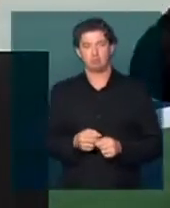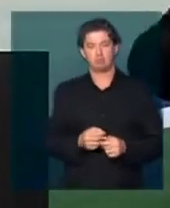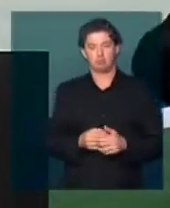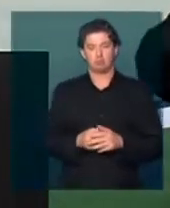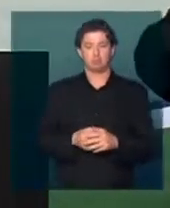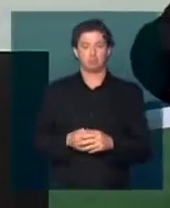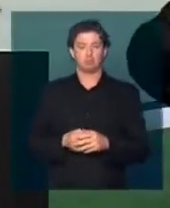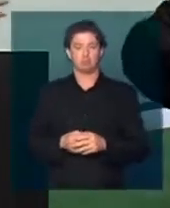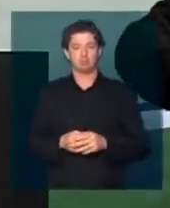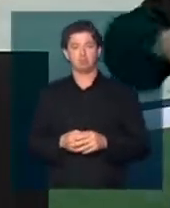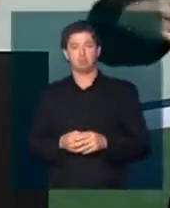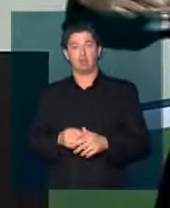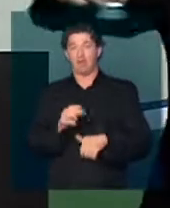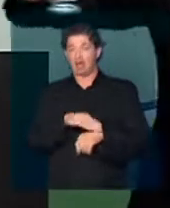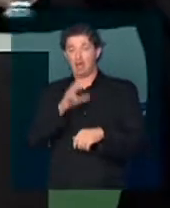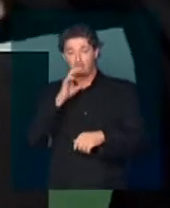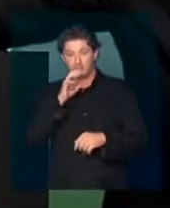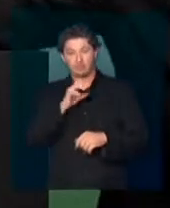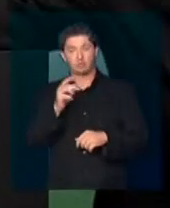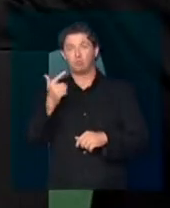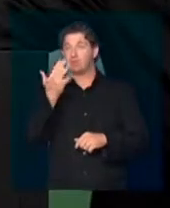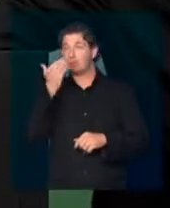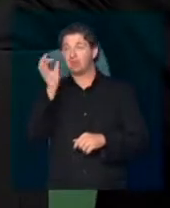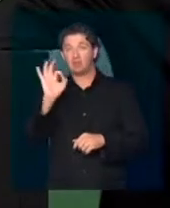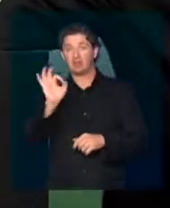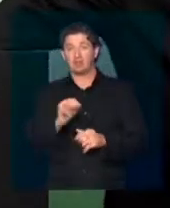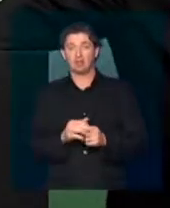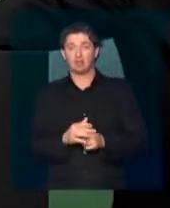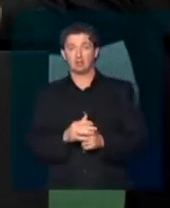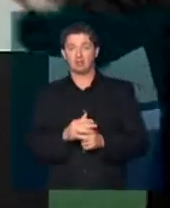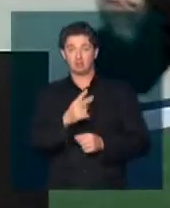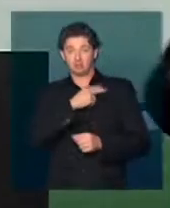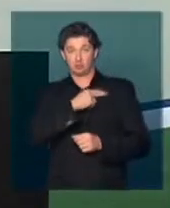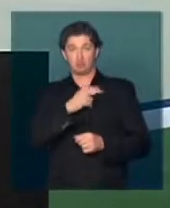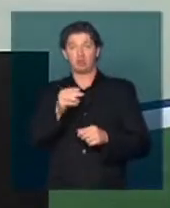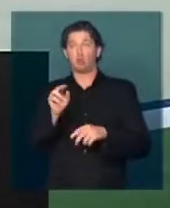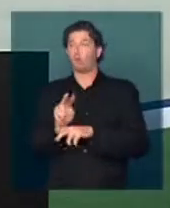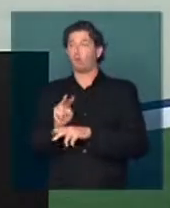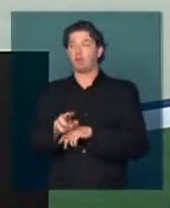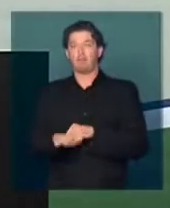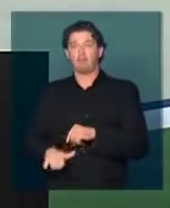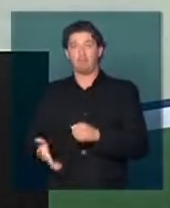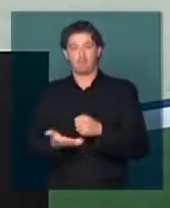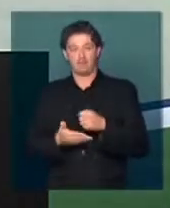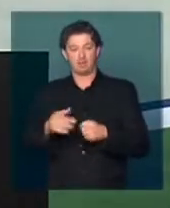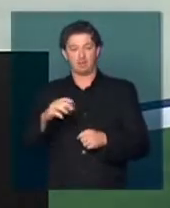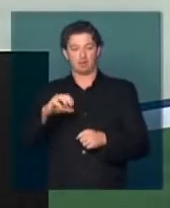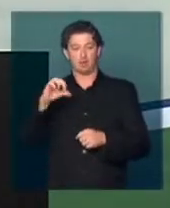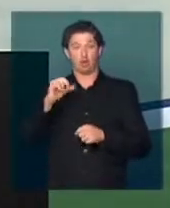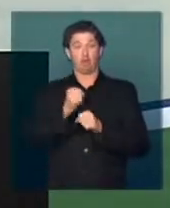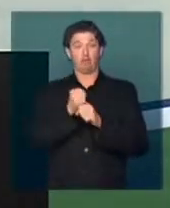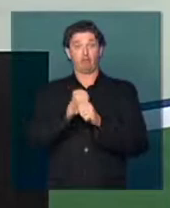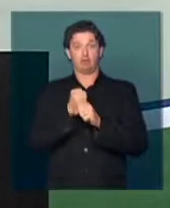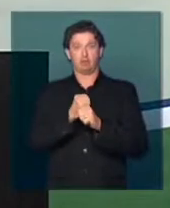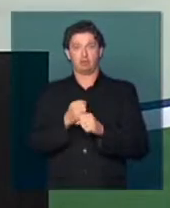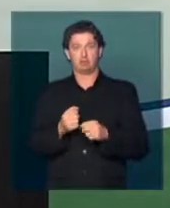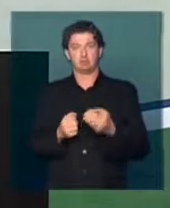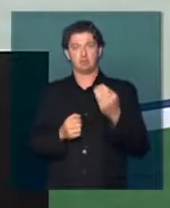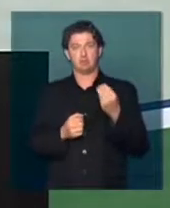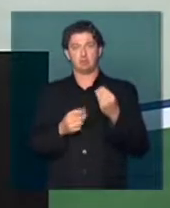22h30, 22h40, vai embora. Sequer tem uma refeição. Cuida do ensino fundamental, que agora são 9 anos,